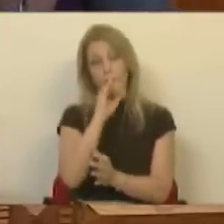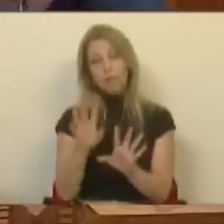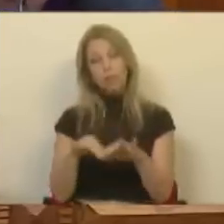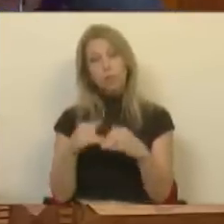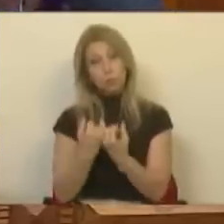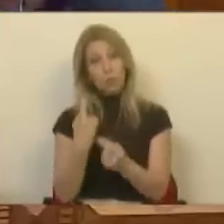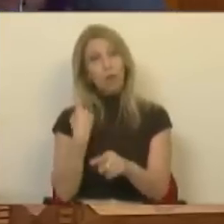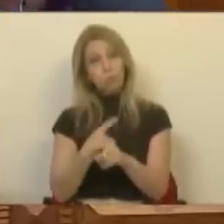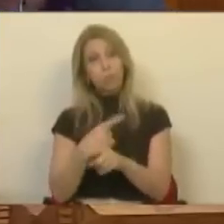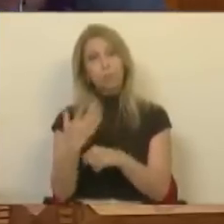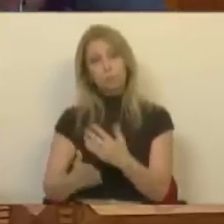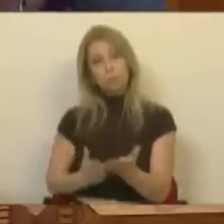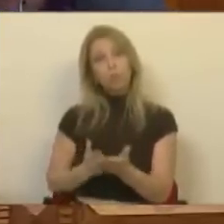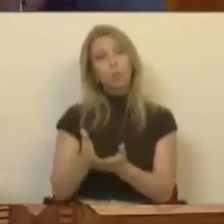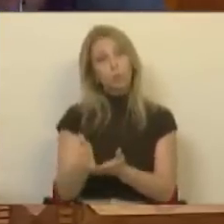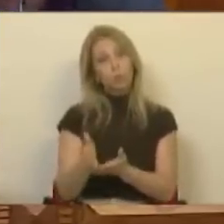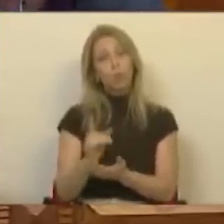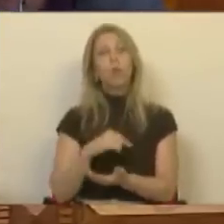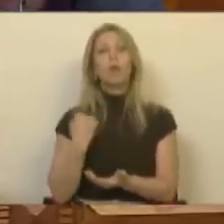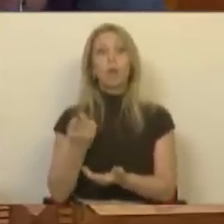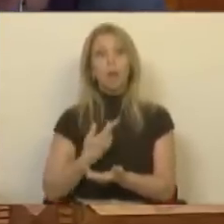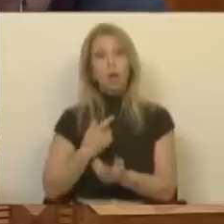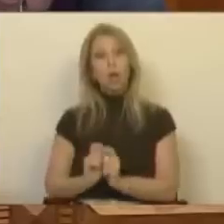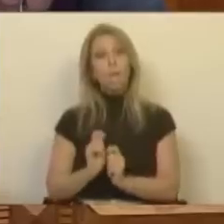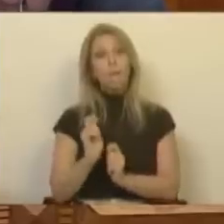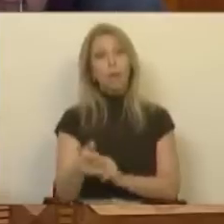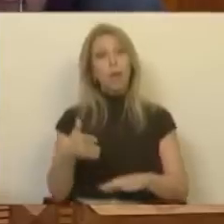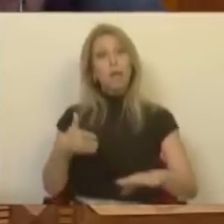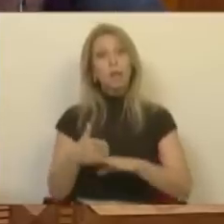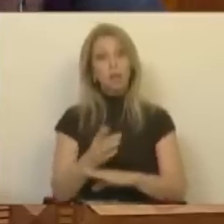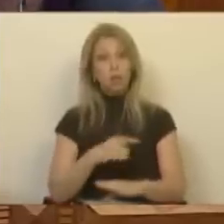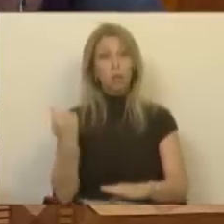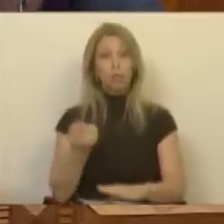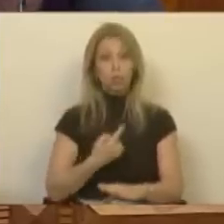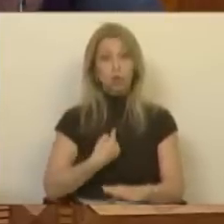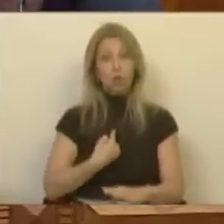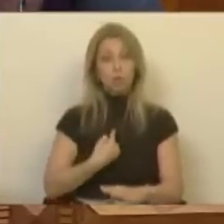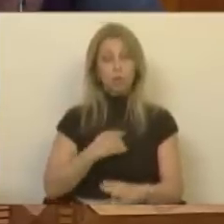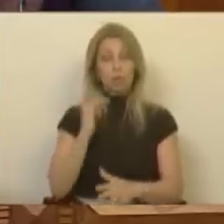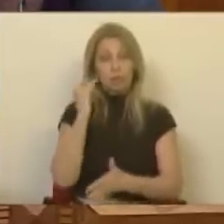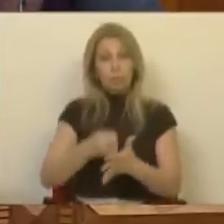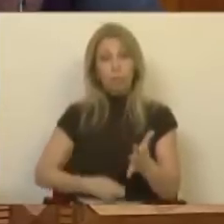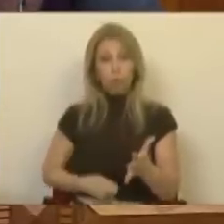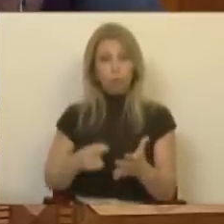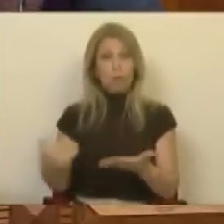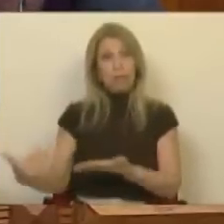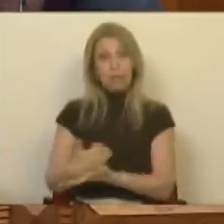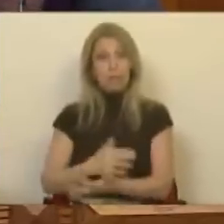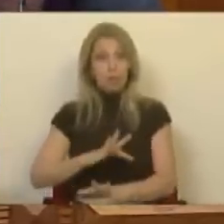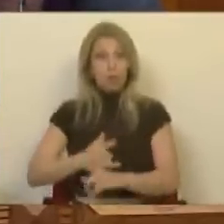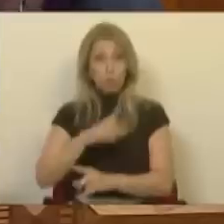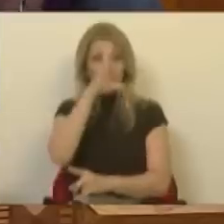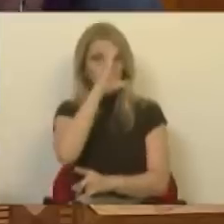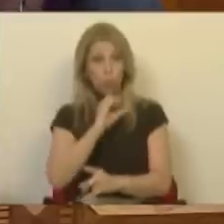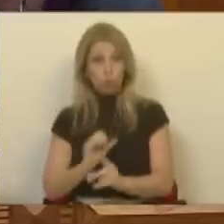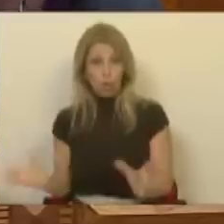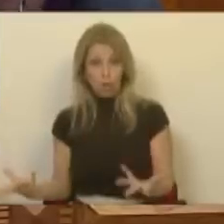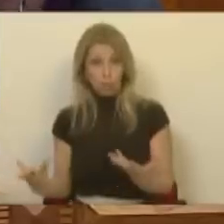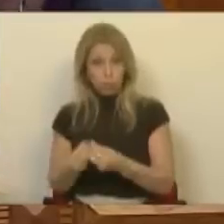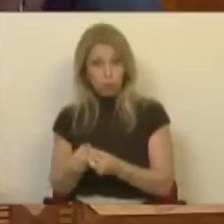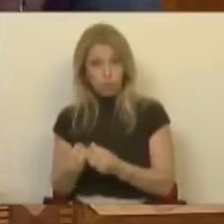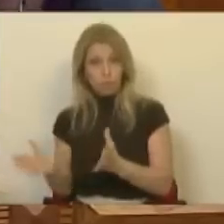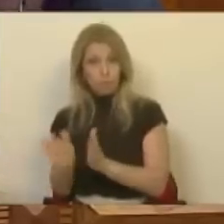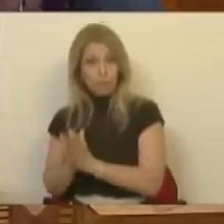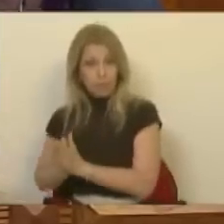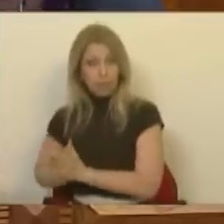mantém e que nós financiamos através dos nossos impostos e de outras receitas do Estado nós reduzimos